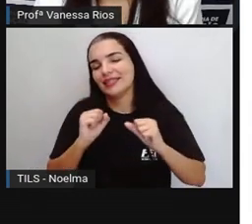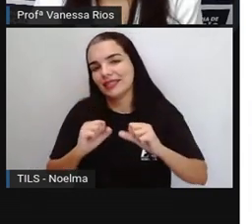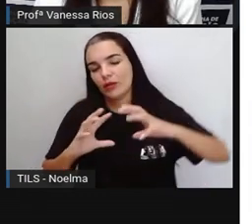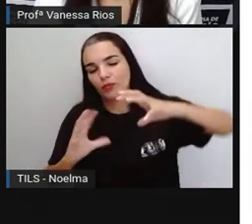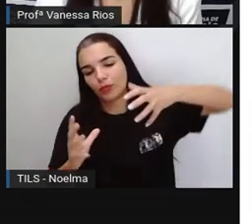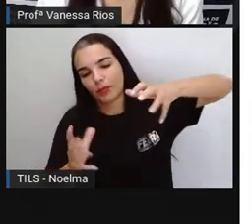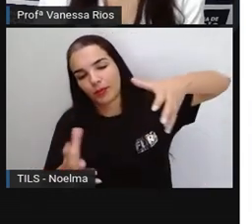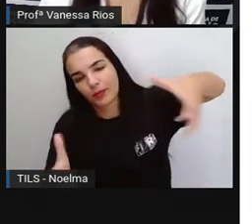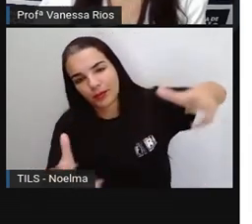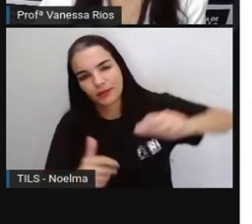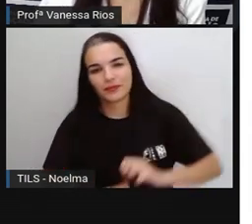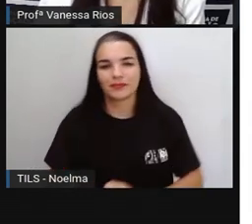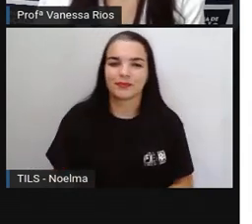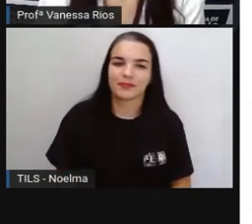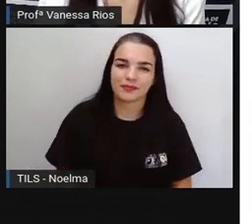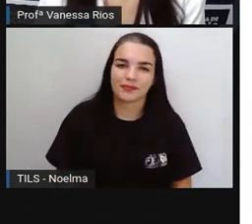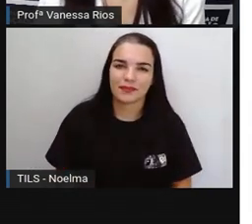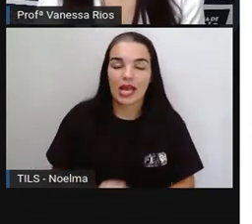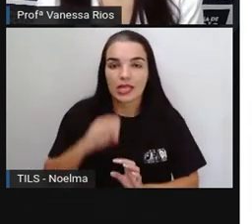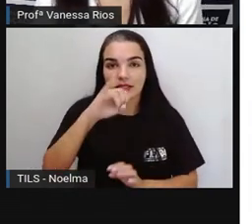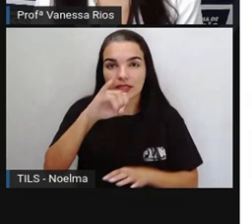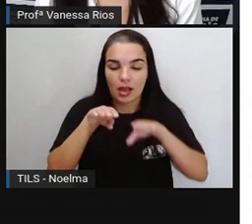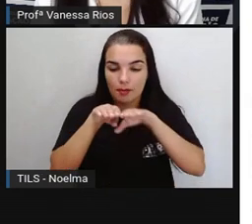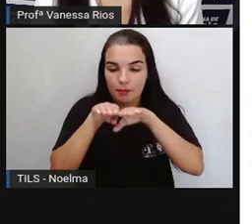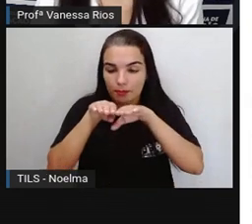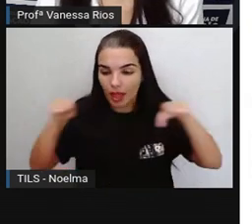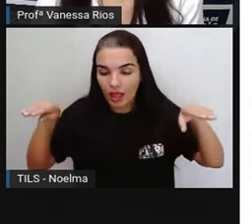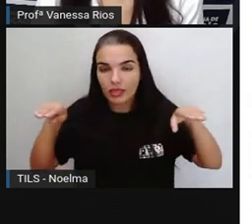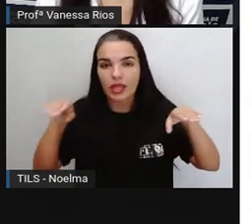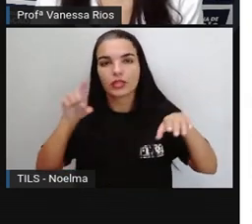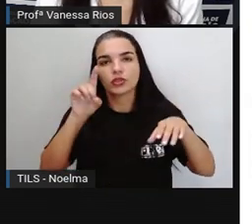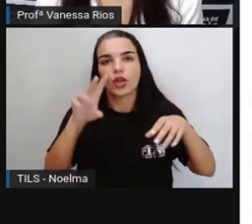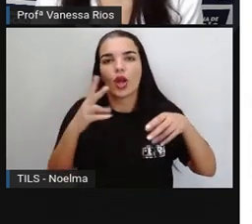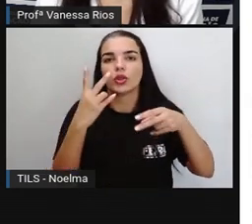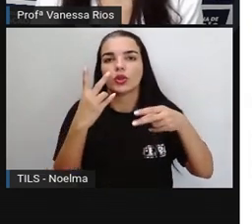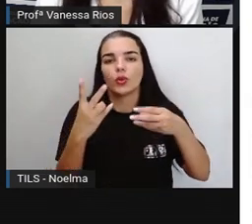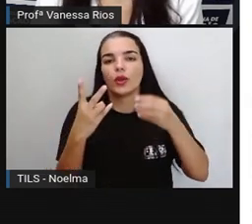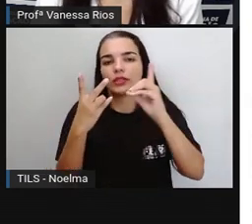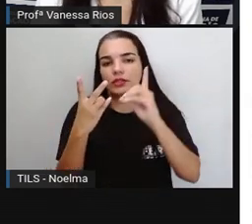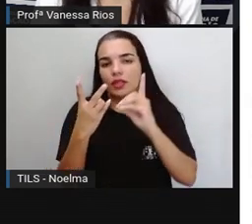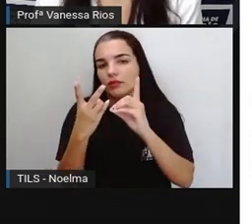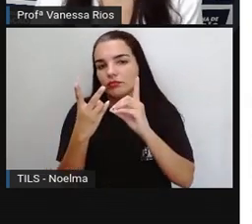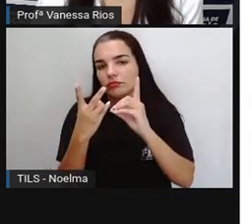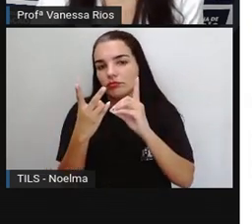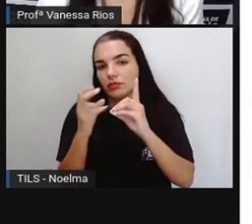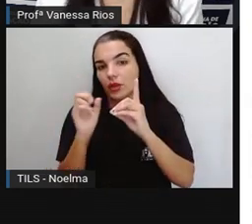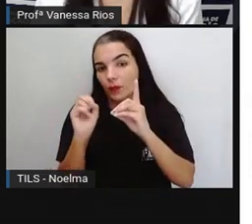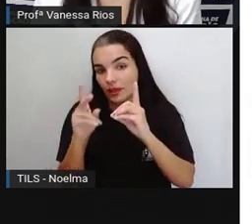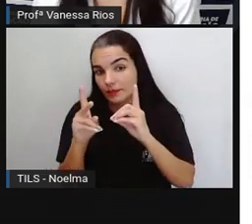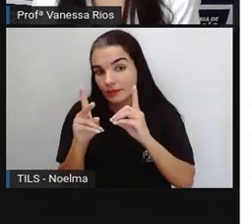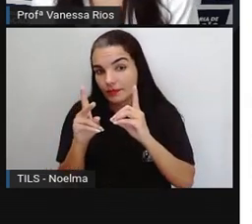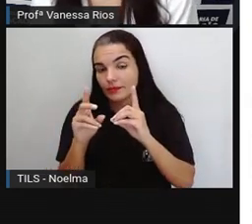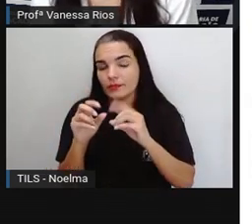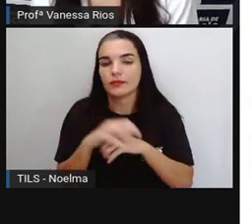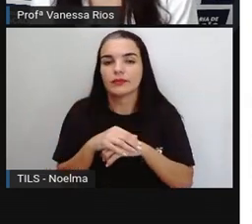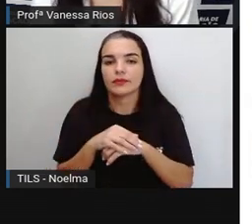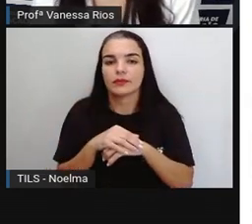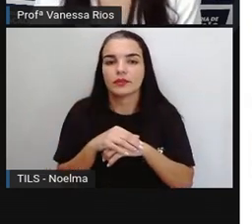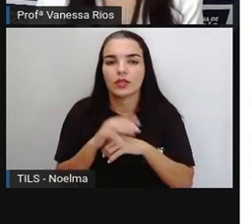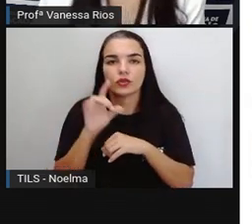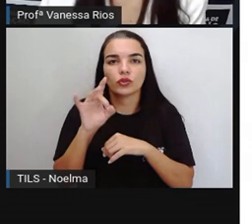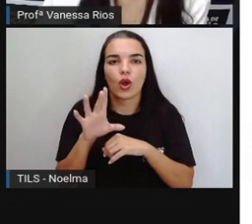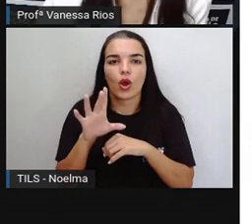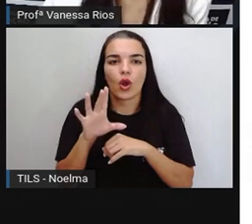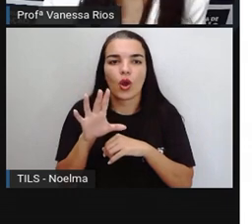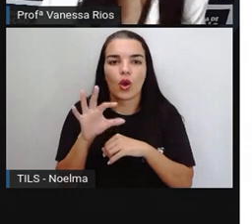plana. A figura plana são as figuras bidimensionais, No caso aí, o que seria a figura plana